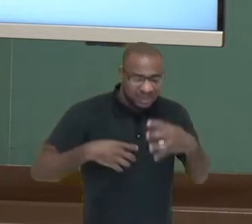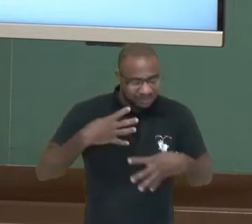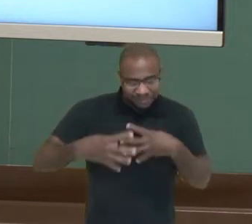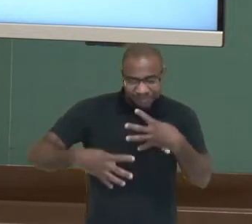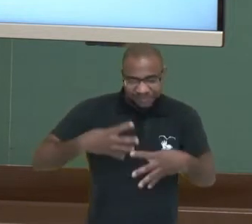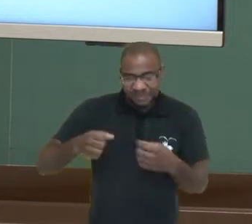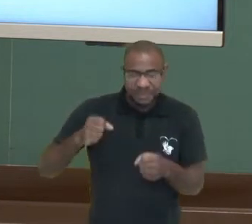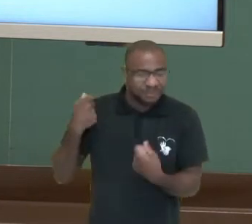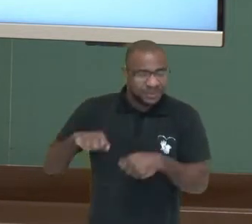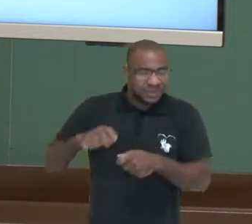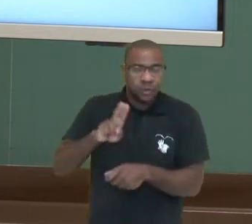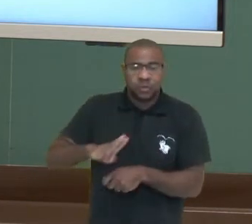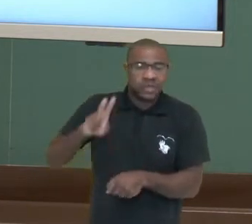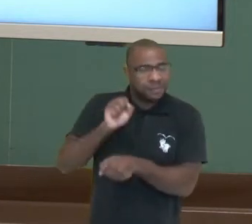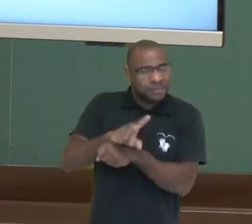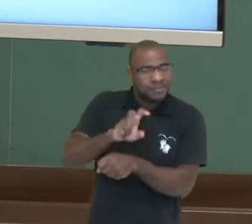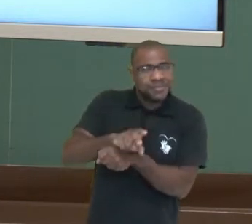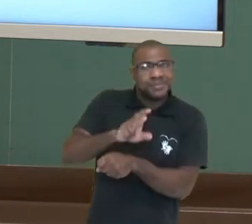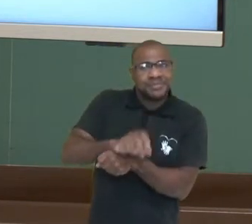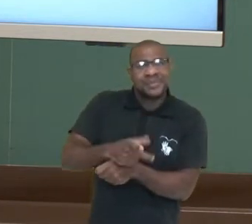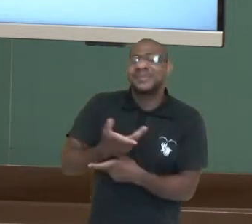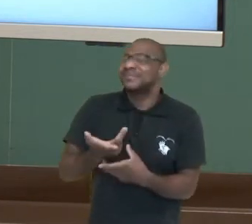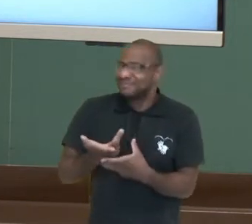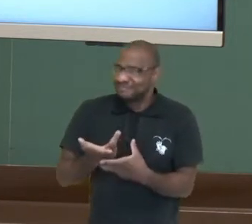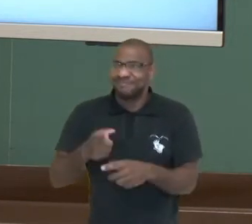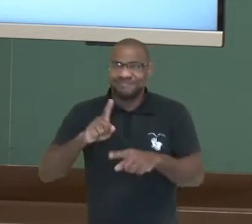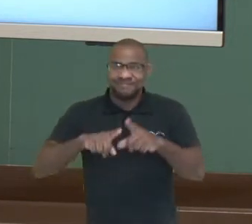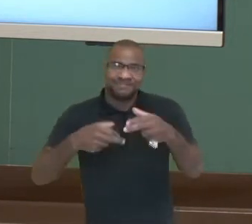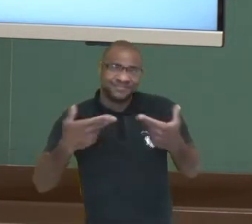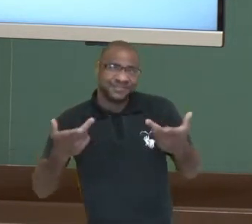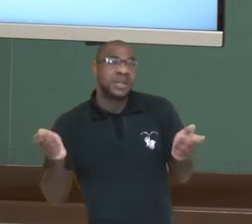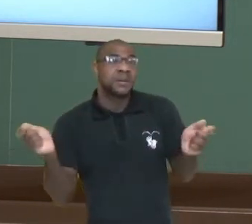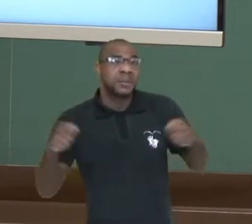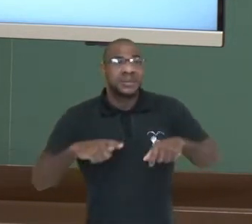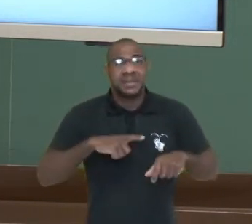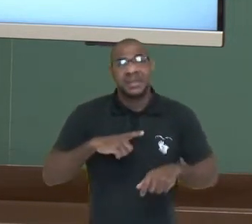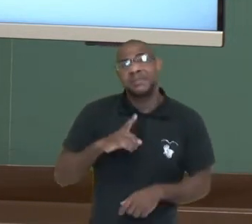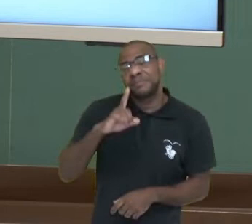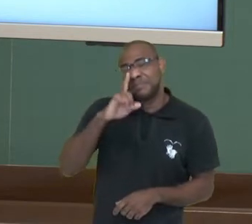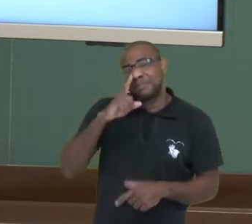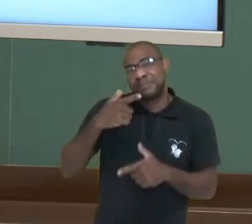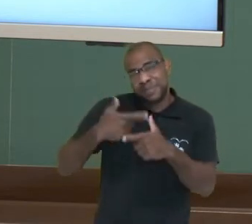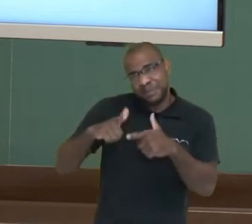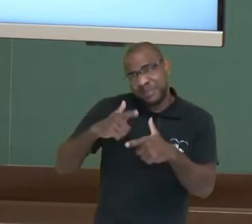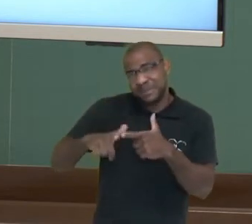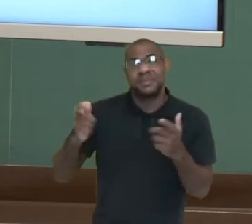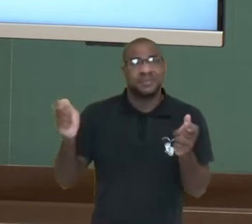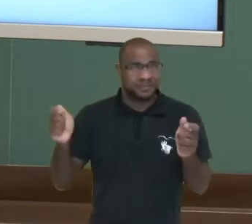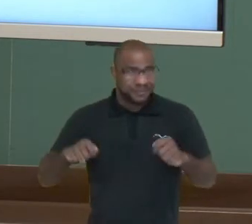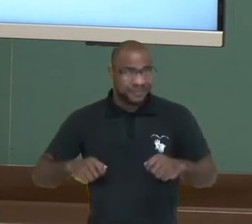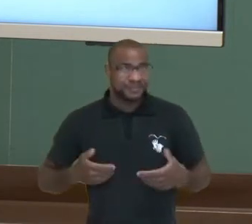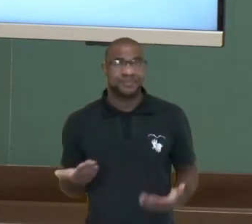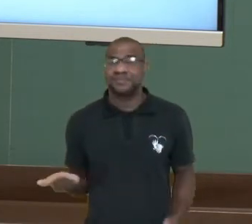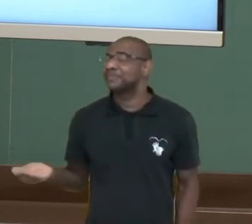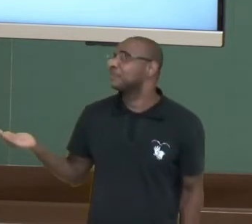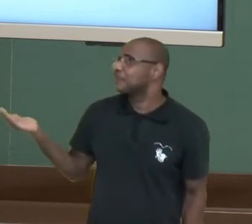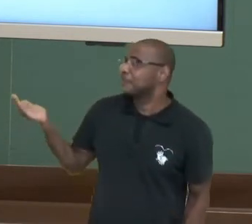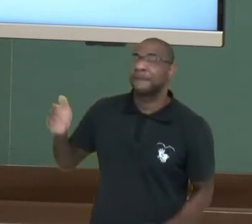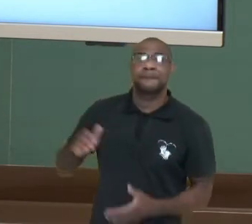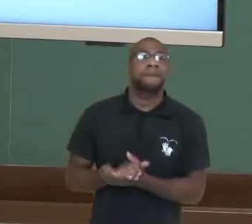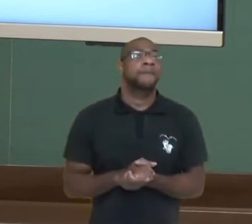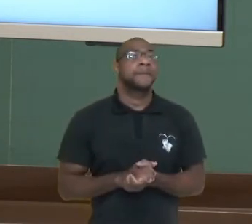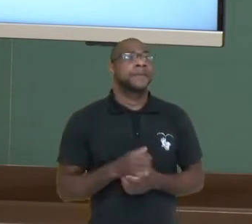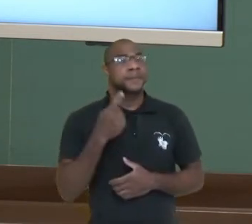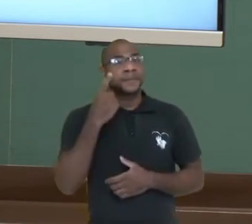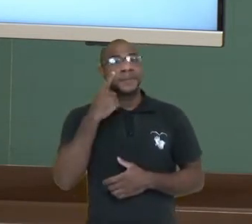uso de fertilizantes, produtos químicos, e isso gera um impacto ambiental. Veja